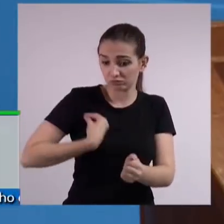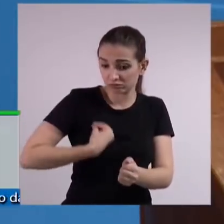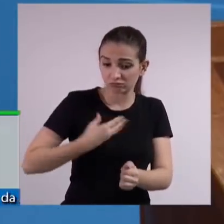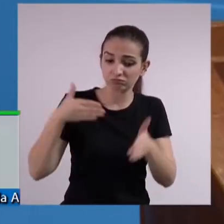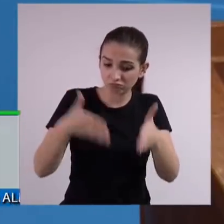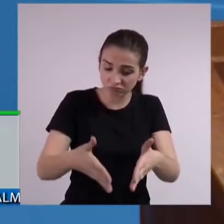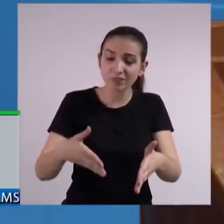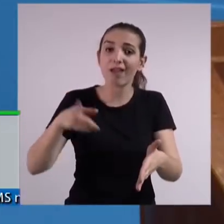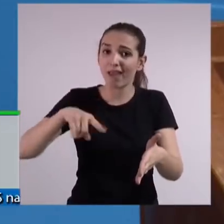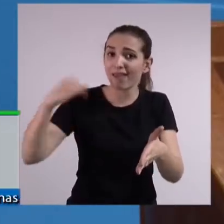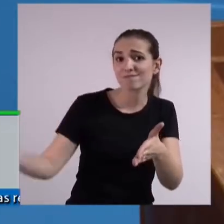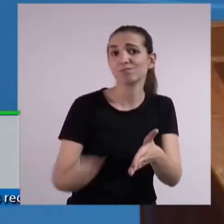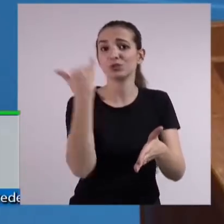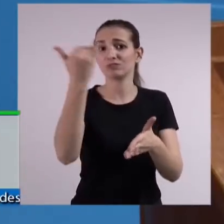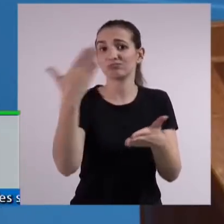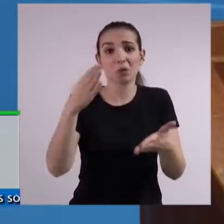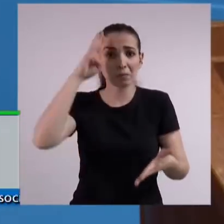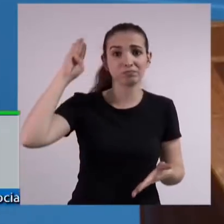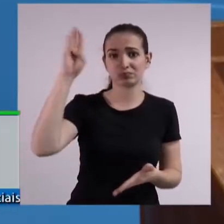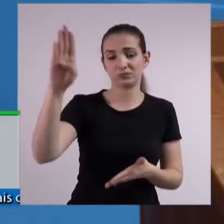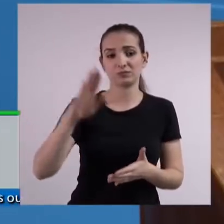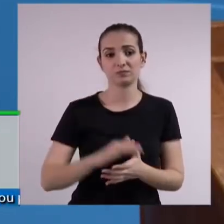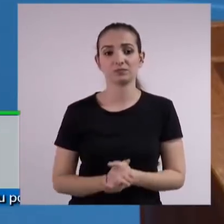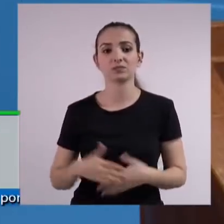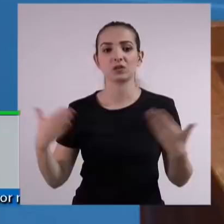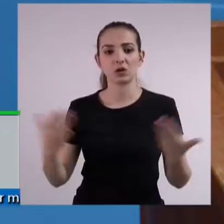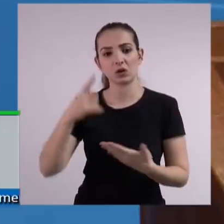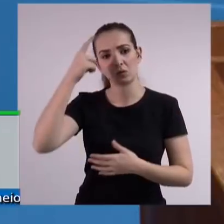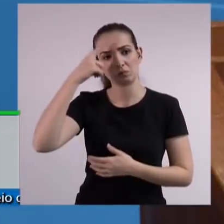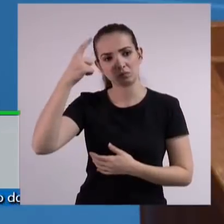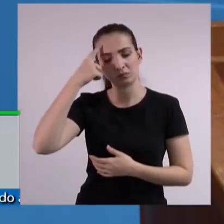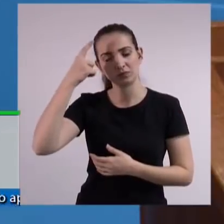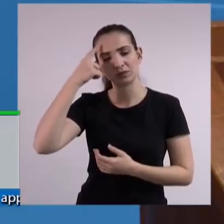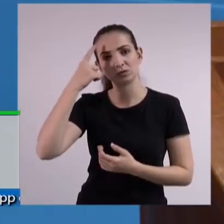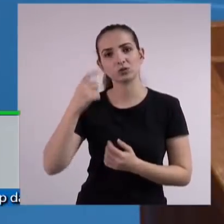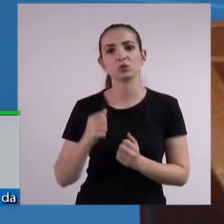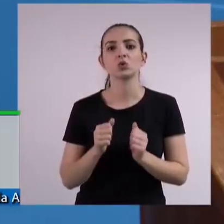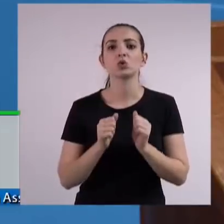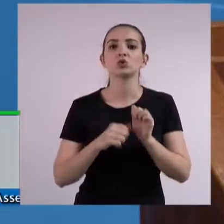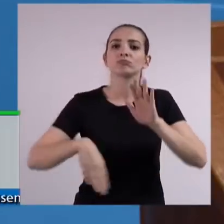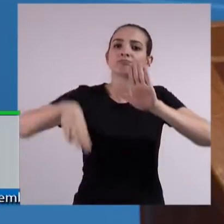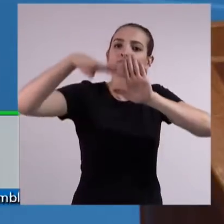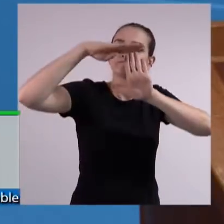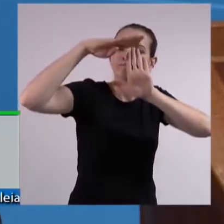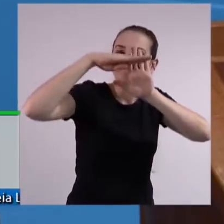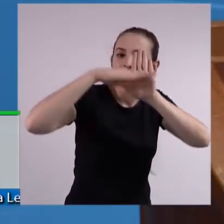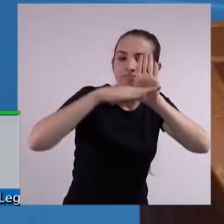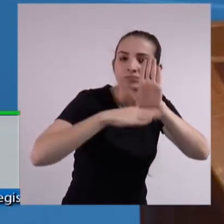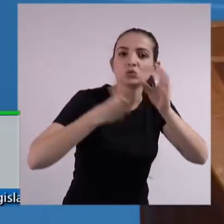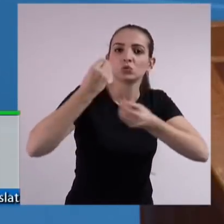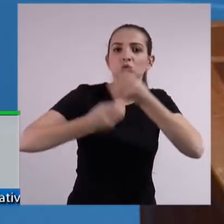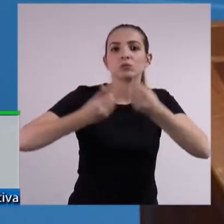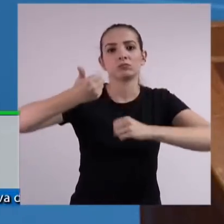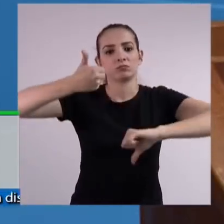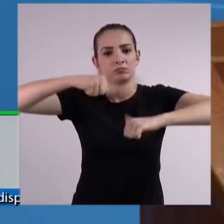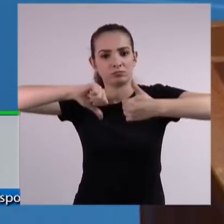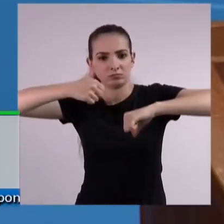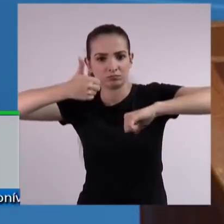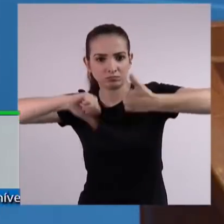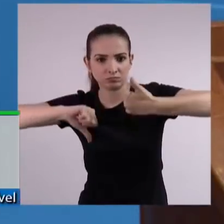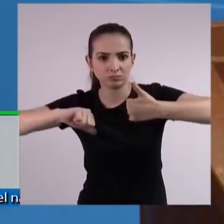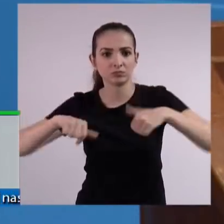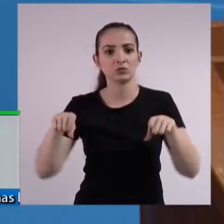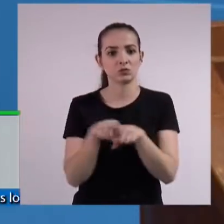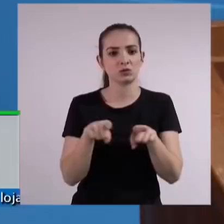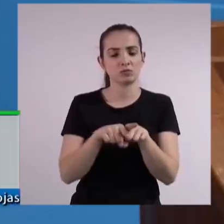isso, a reflexão, o estabelecimento dos critérios de avaliação e